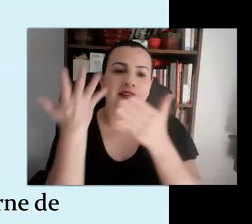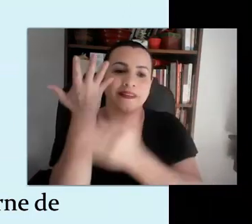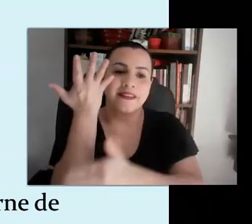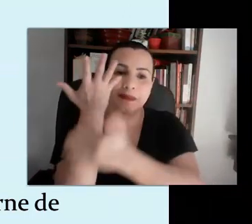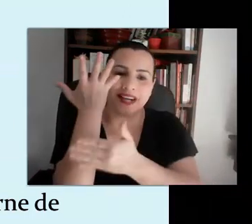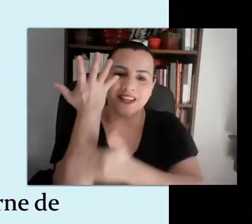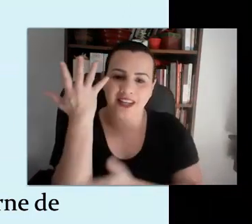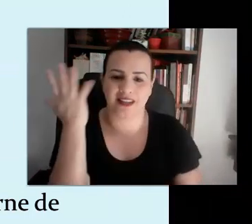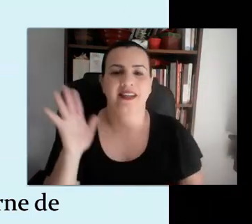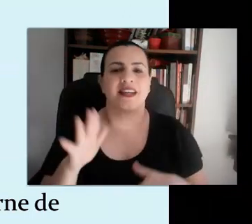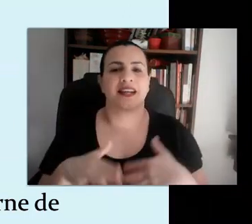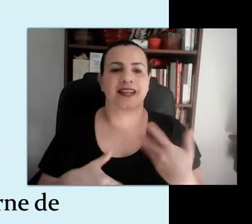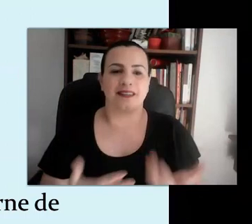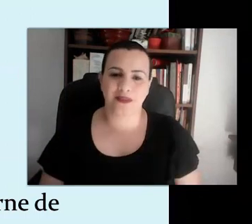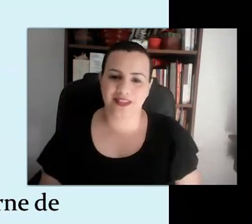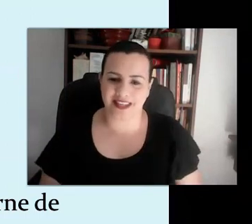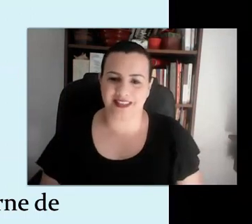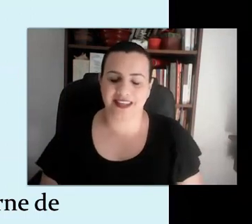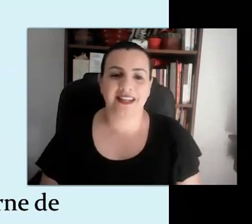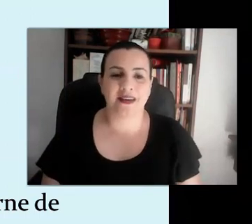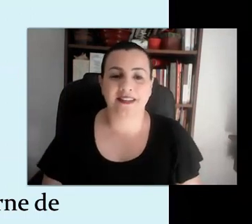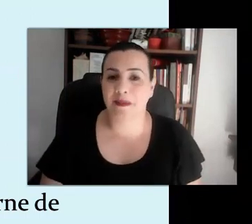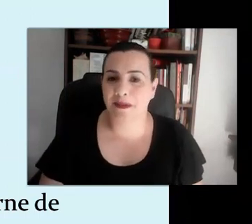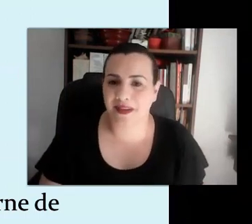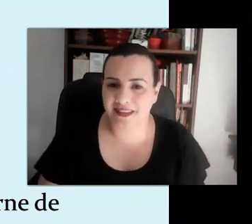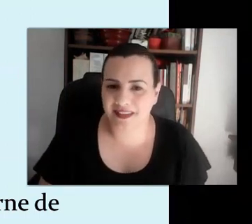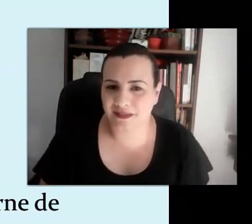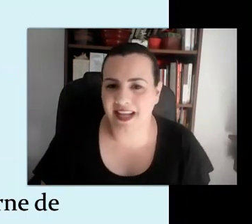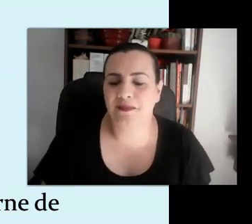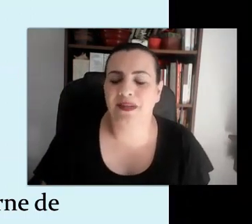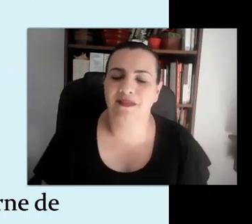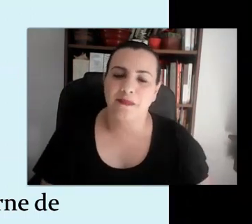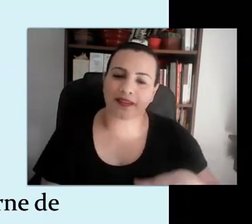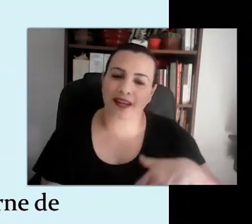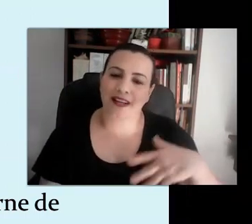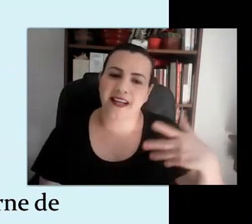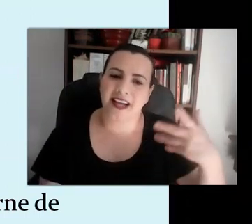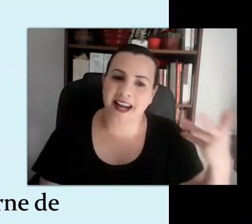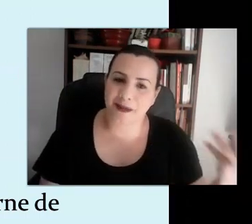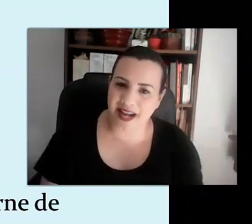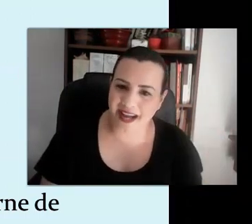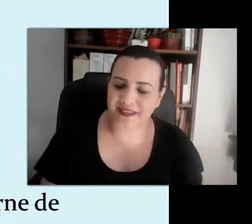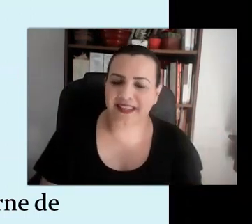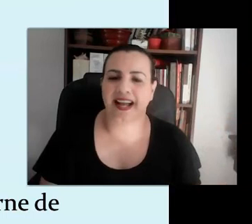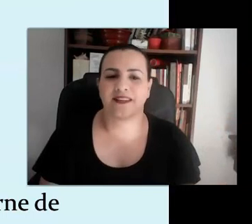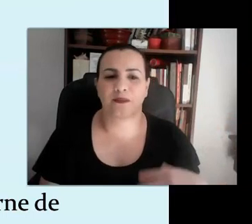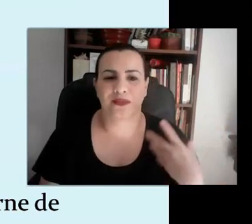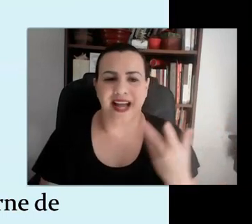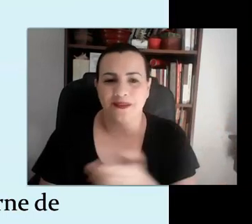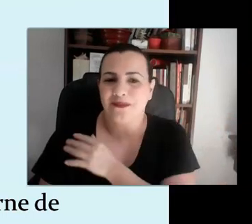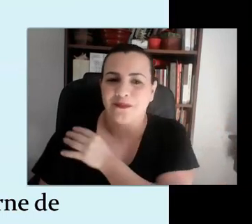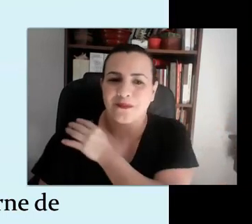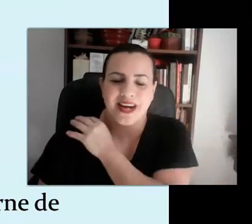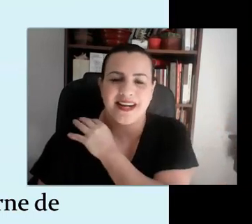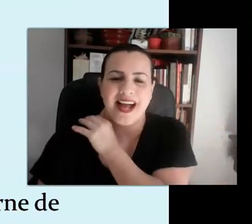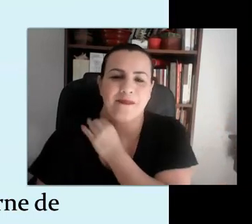suco de abacaxi. E assim por diante. Então, essa é uma proposta de atividade para que você possa relembrar os sinais,